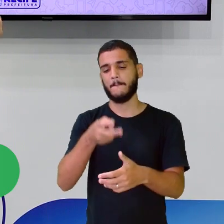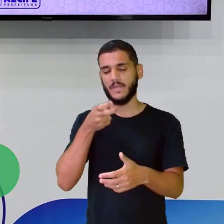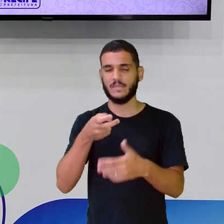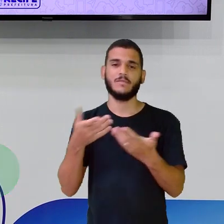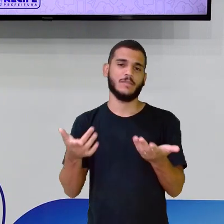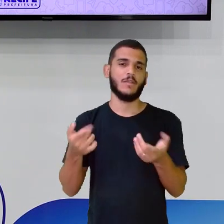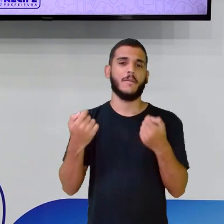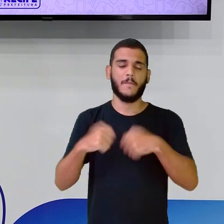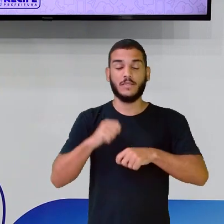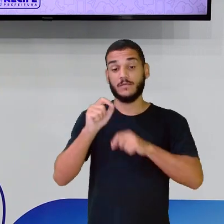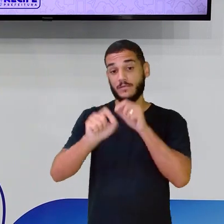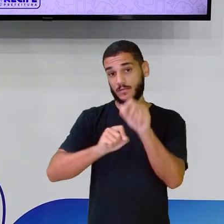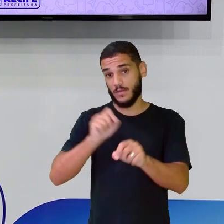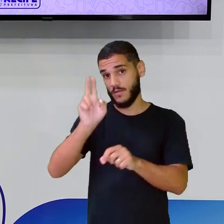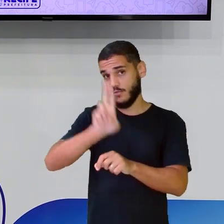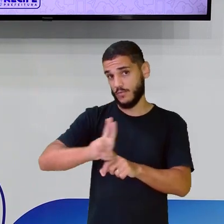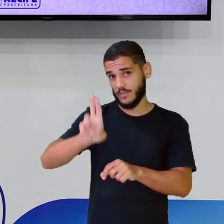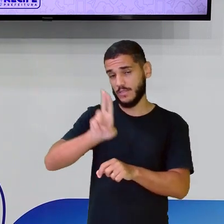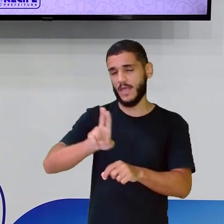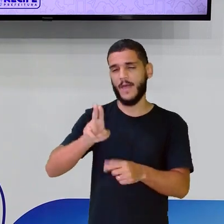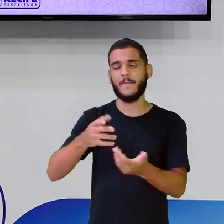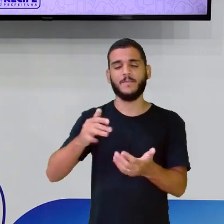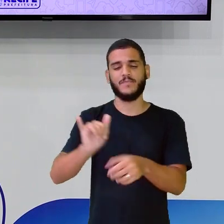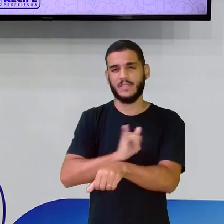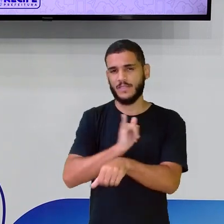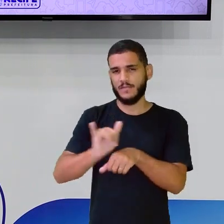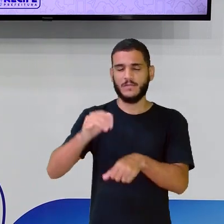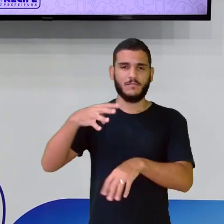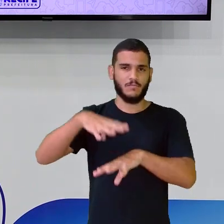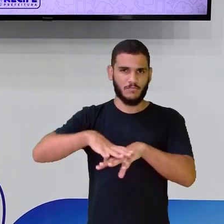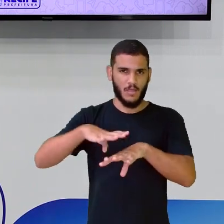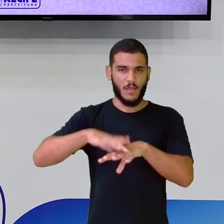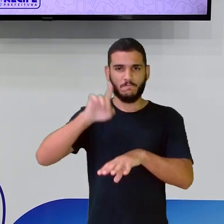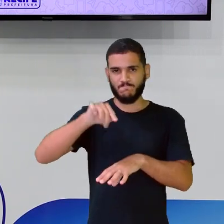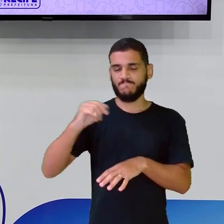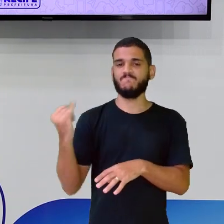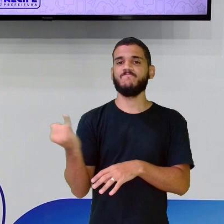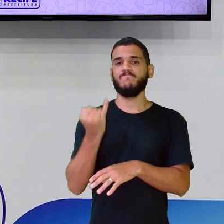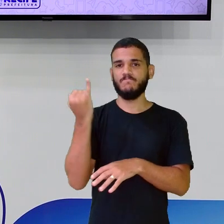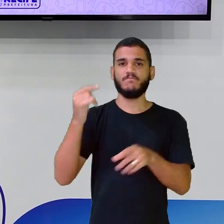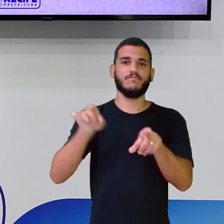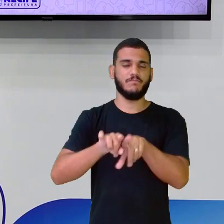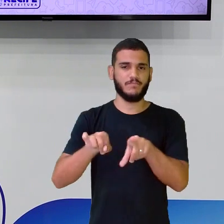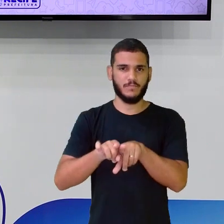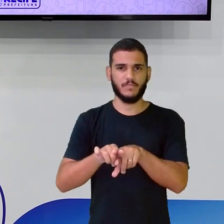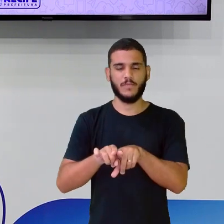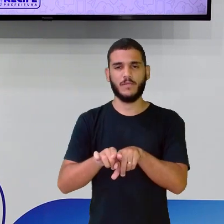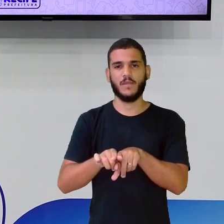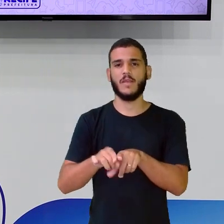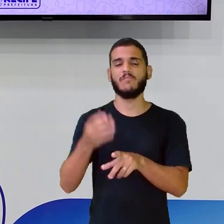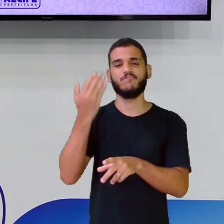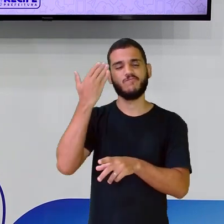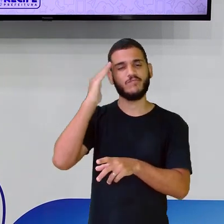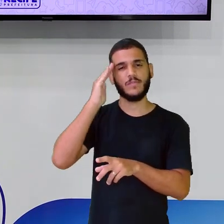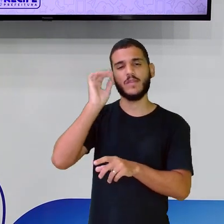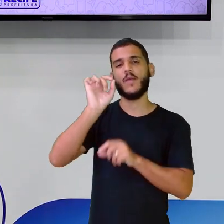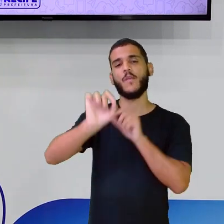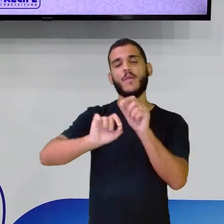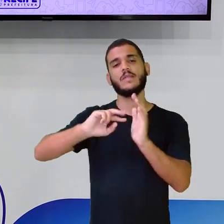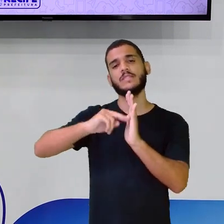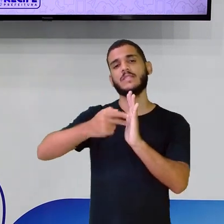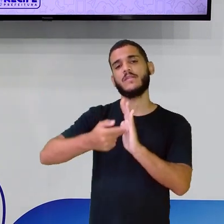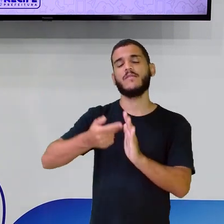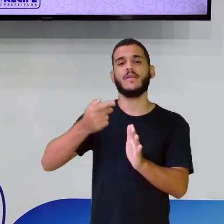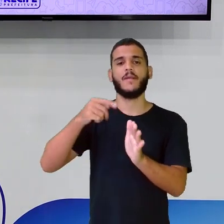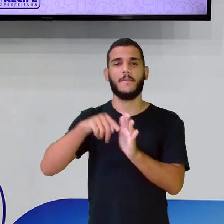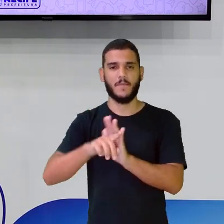interpretações, precisaremos utilizar operações matemáticas. O que é importante? Você entender o que a questão está